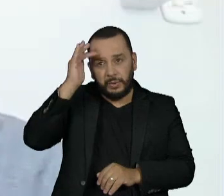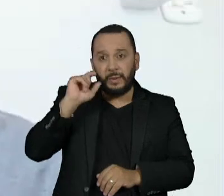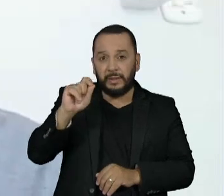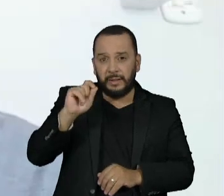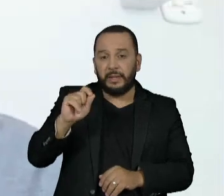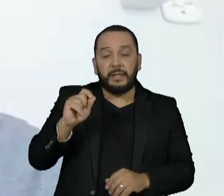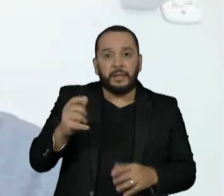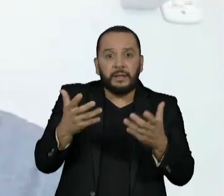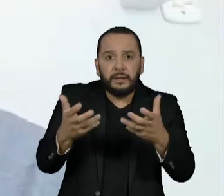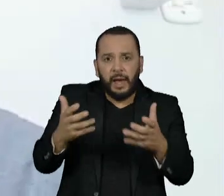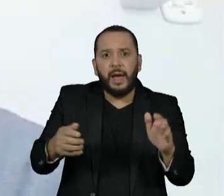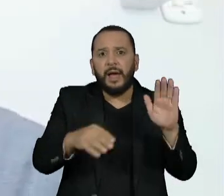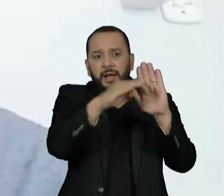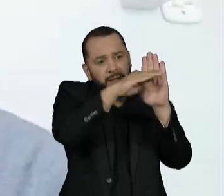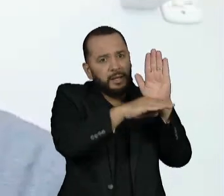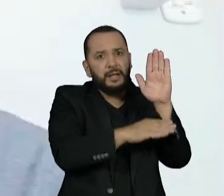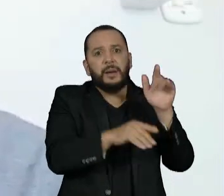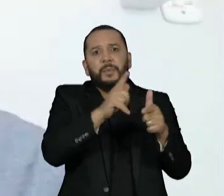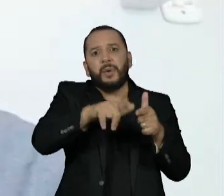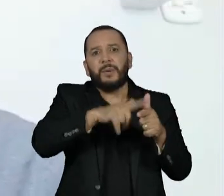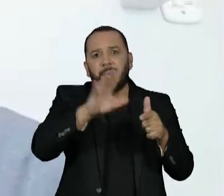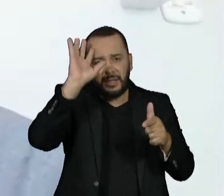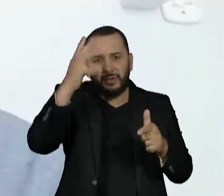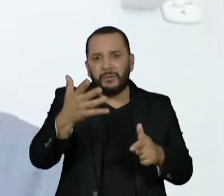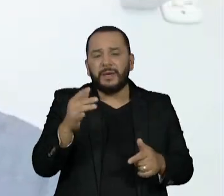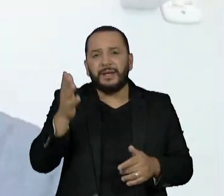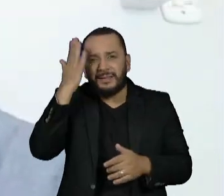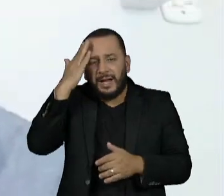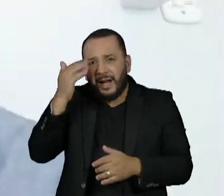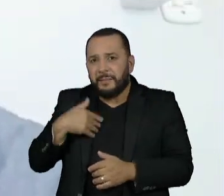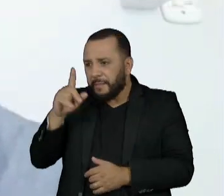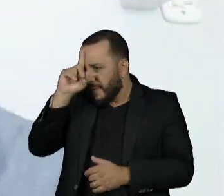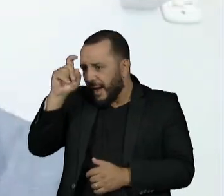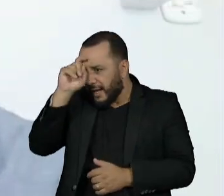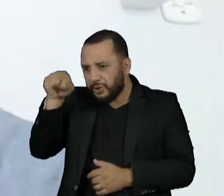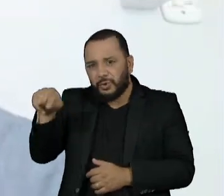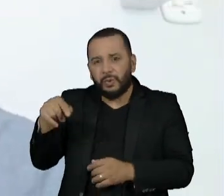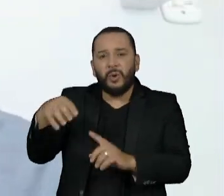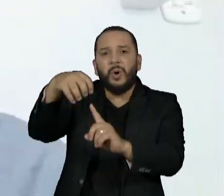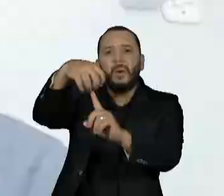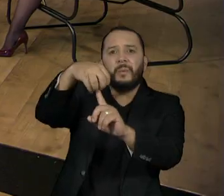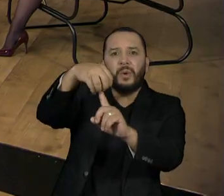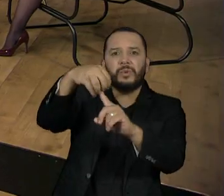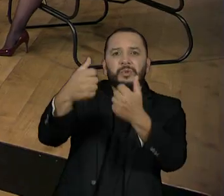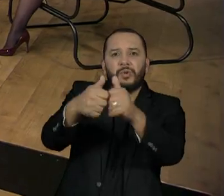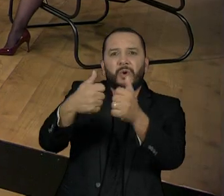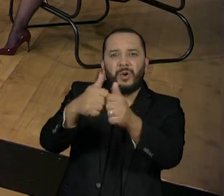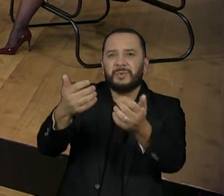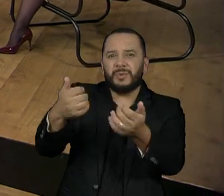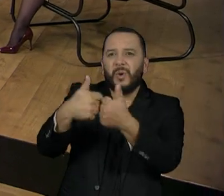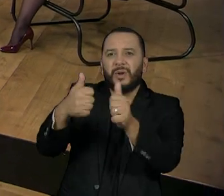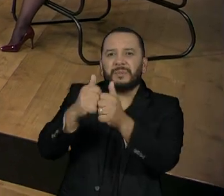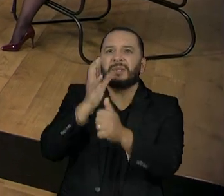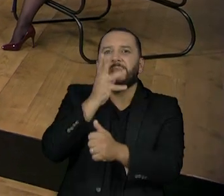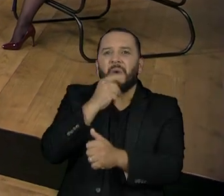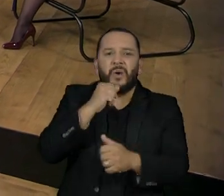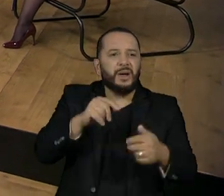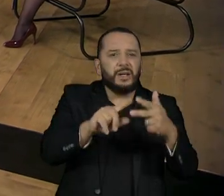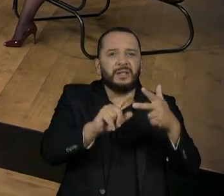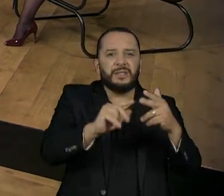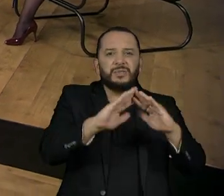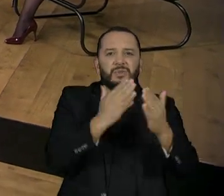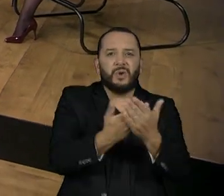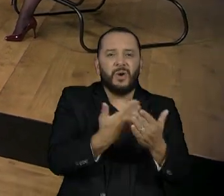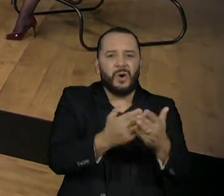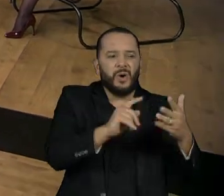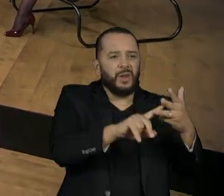resolver seus problemas, né? O problema do posto de saúde do bairro, do ponto de ônibus, que o ônibus não está passando, da escola, da creche. Então, o